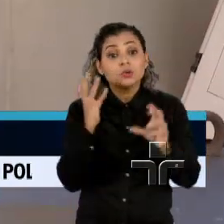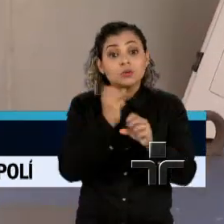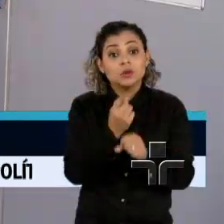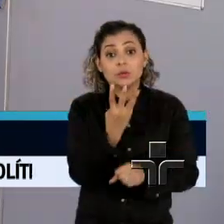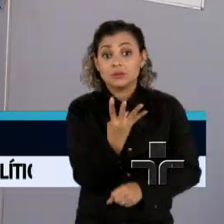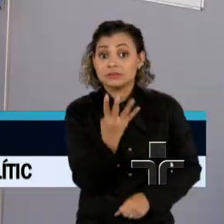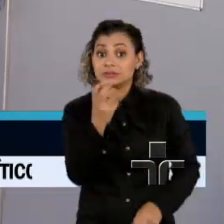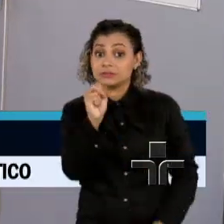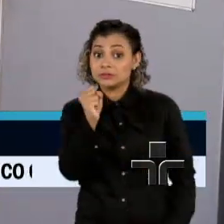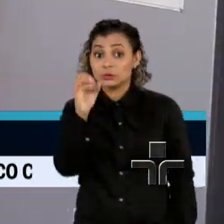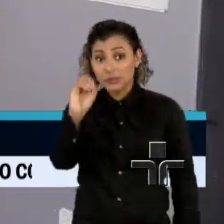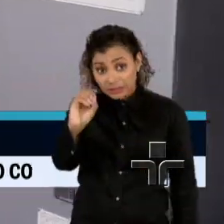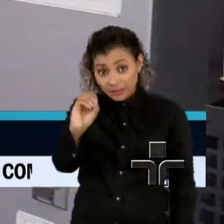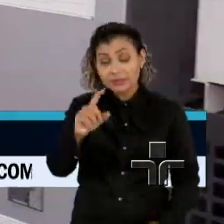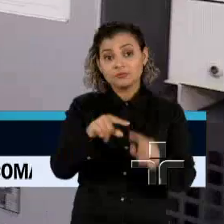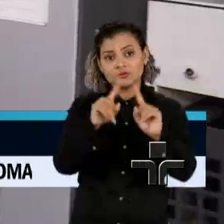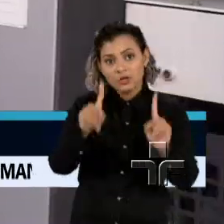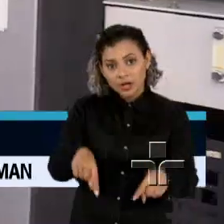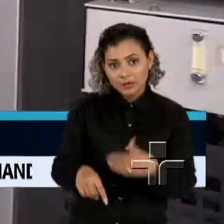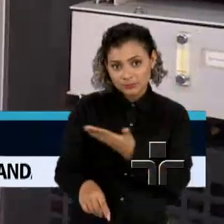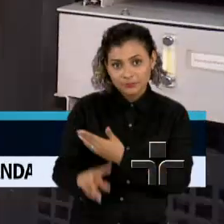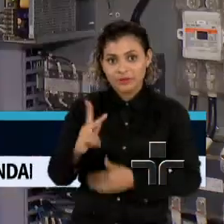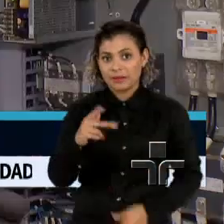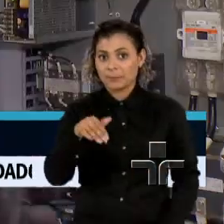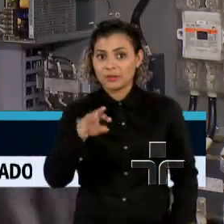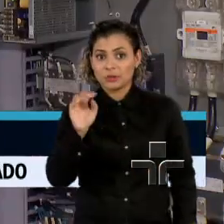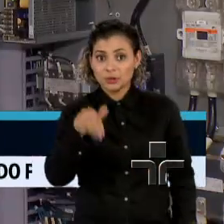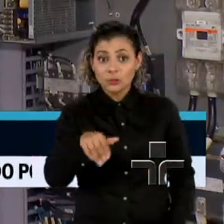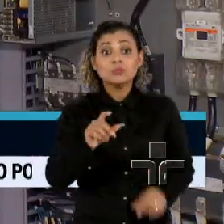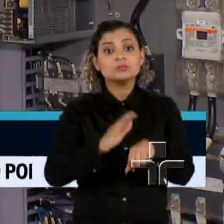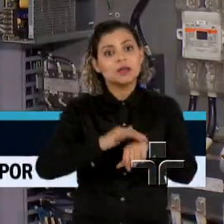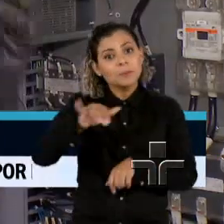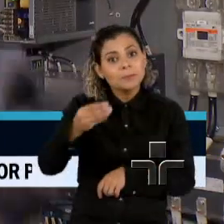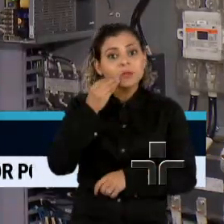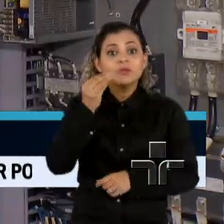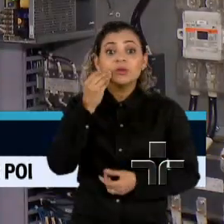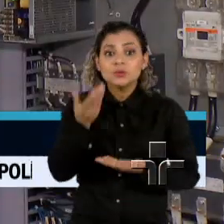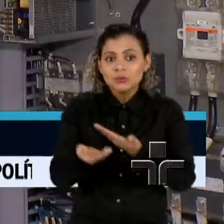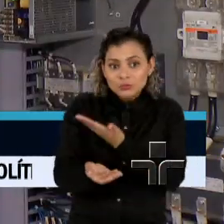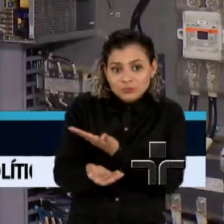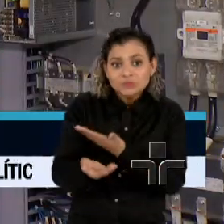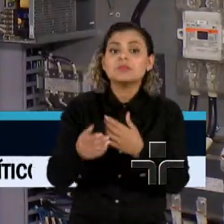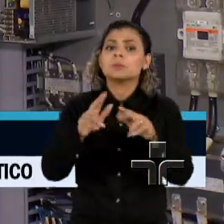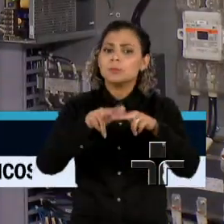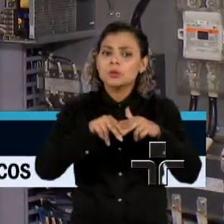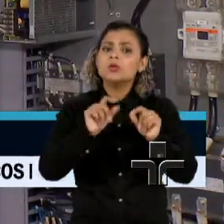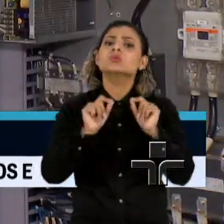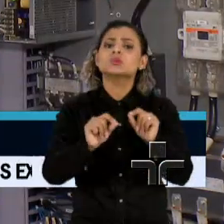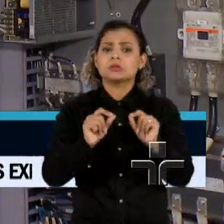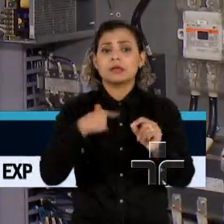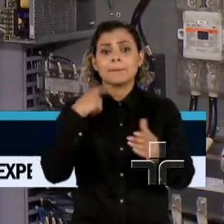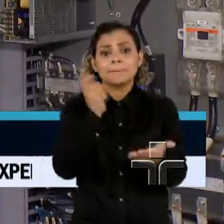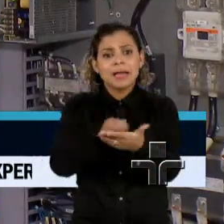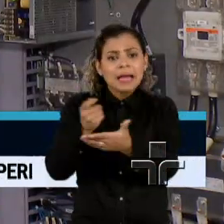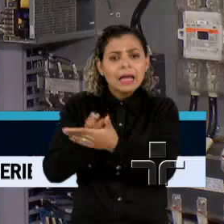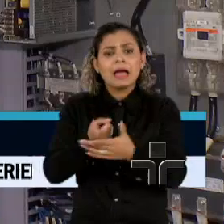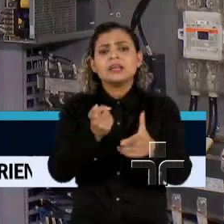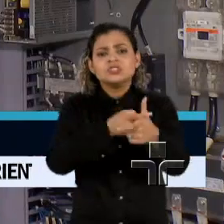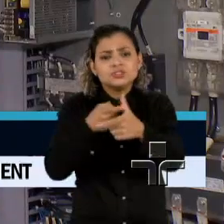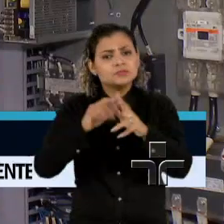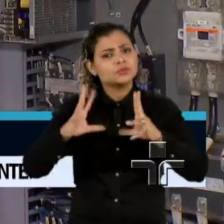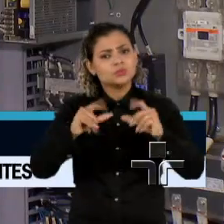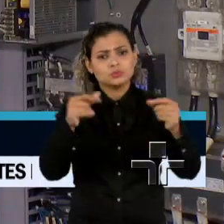480 funcionários. O Agamenon aproveitou a chance. Poder chegar no final do mês, ter o seu pagamento, para poder pagar suas contas no dia a dia, no dia de